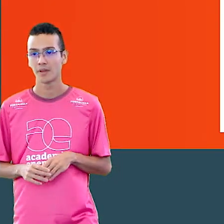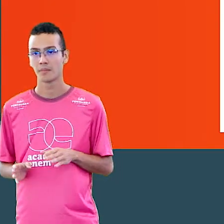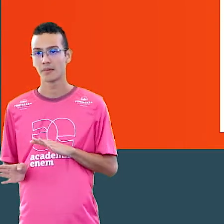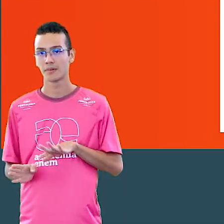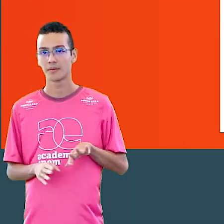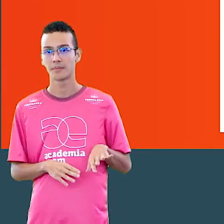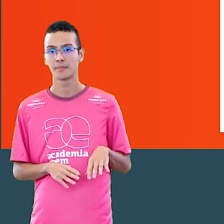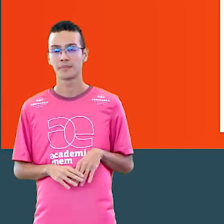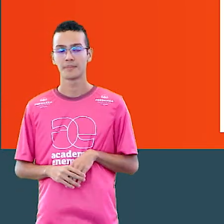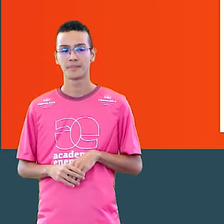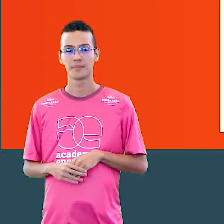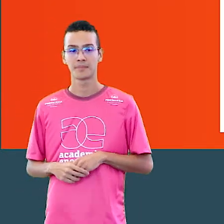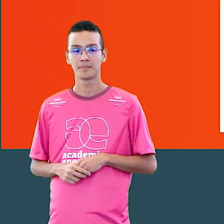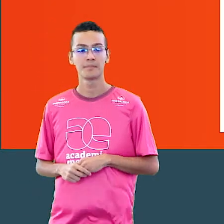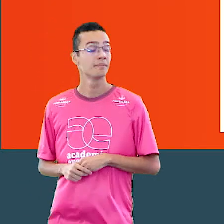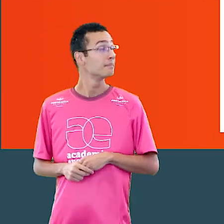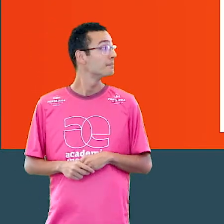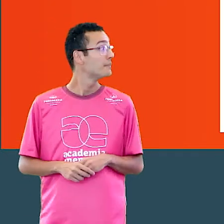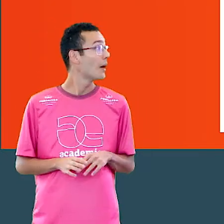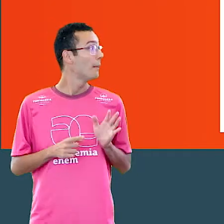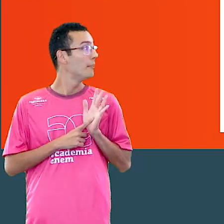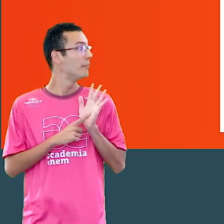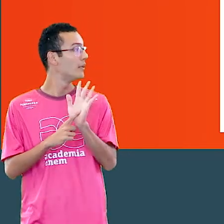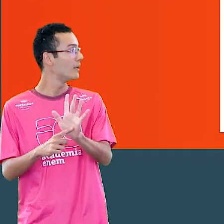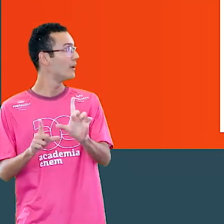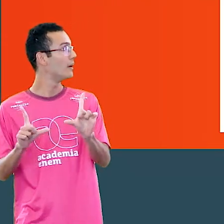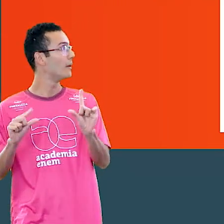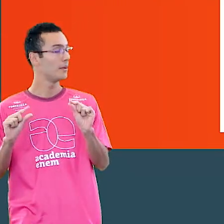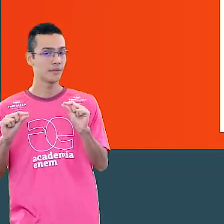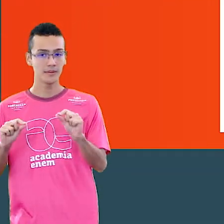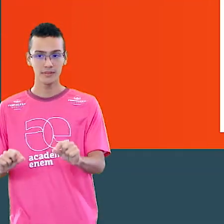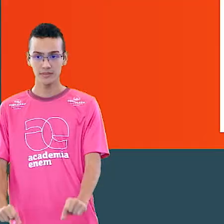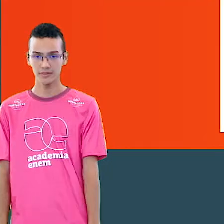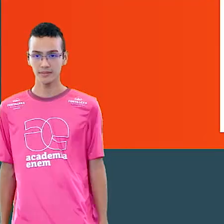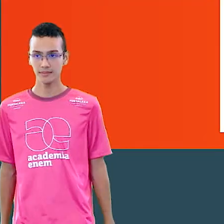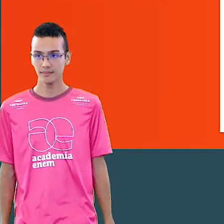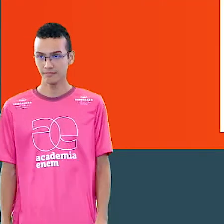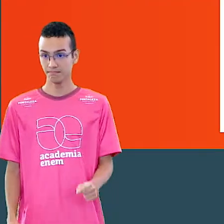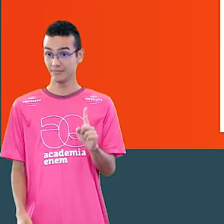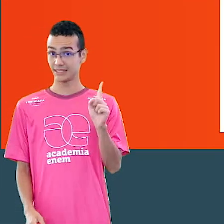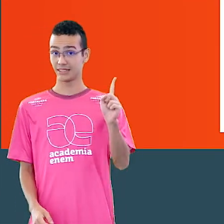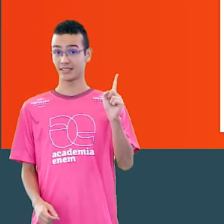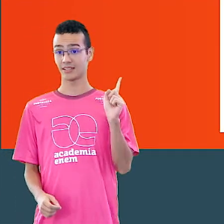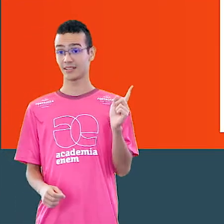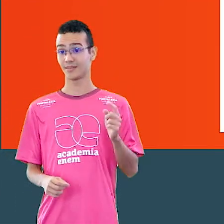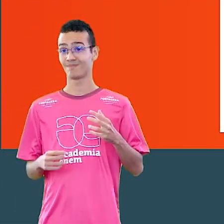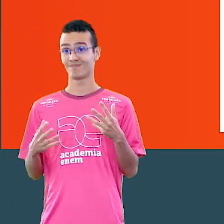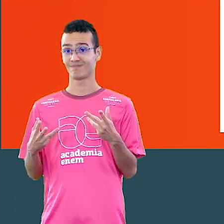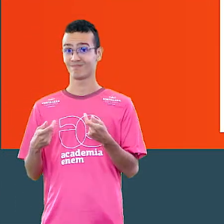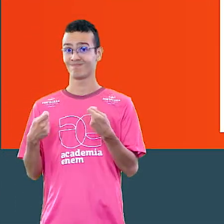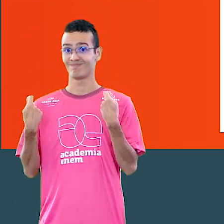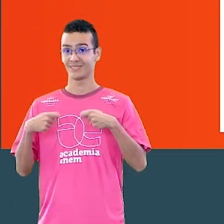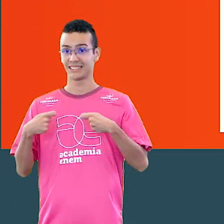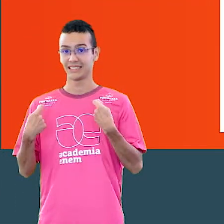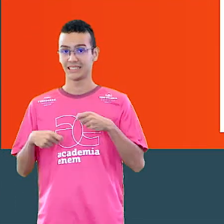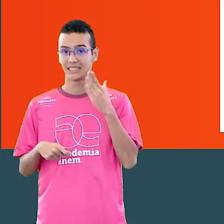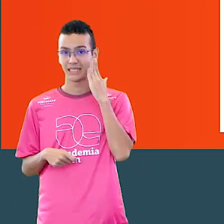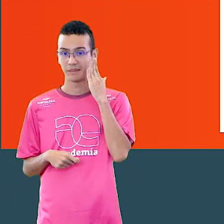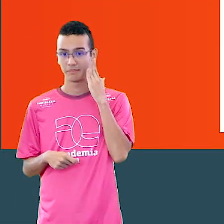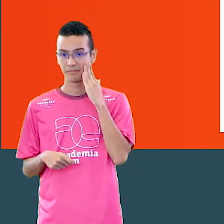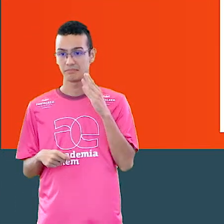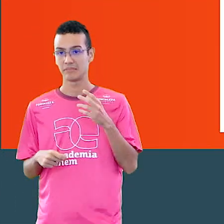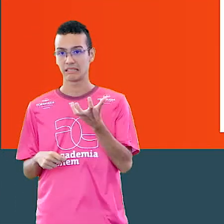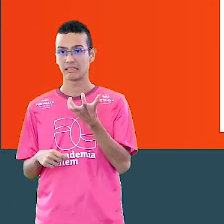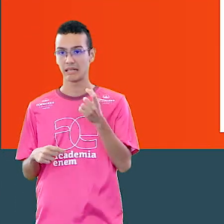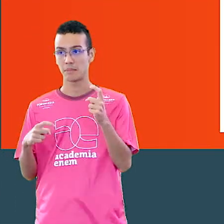Pronto. Olha aqui o que eu trouxe para vocês. Gente, isso aqui é ouro para quem quer medicina. Cristina, por que você está falando